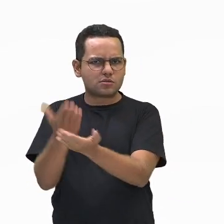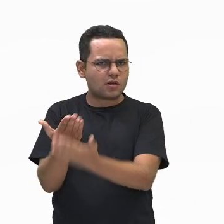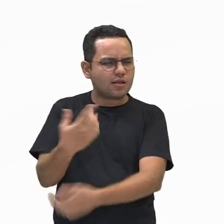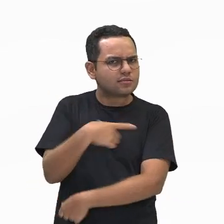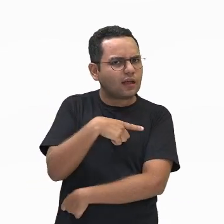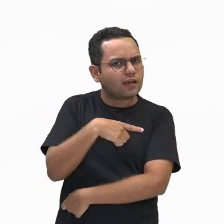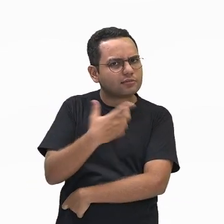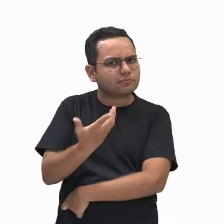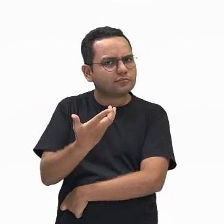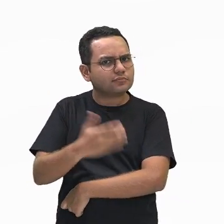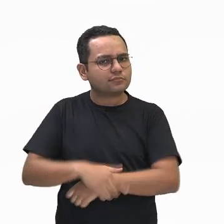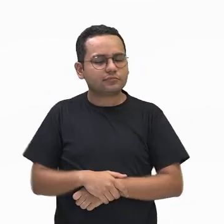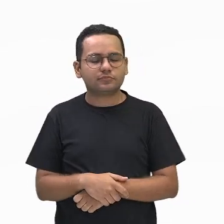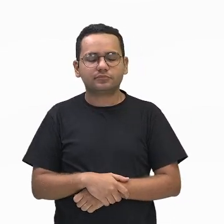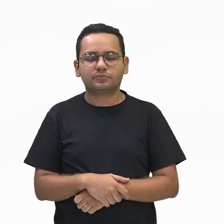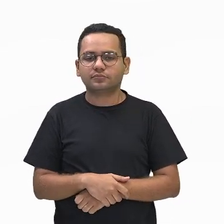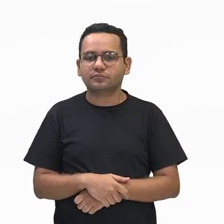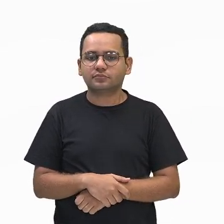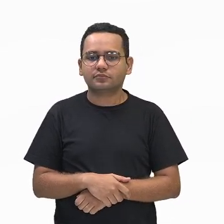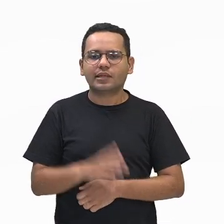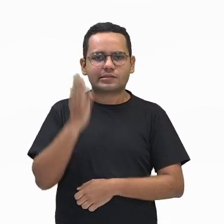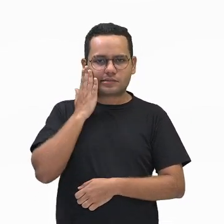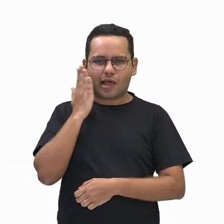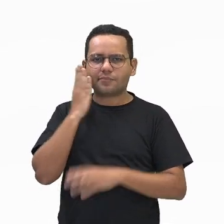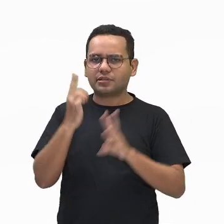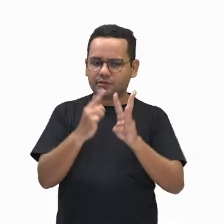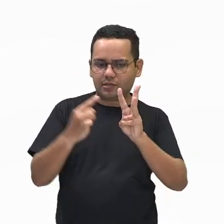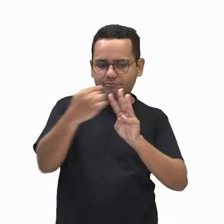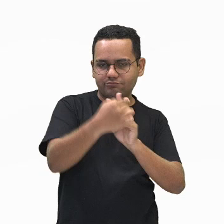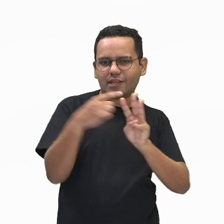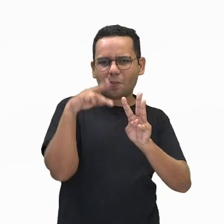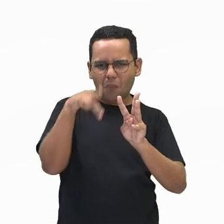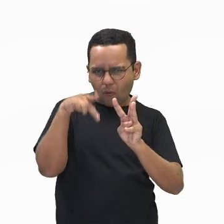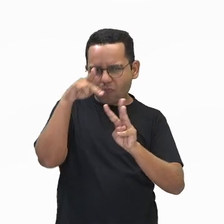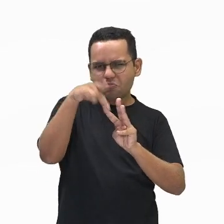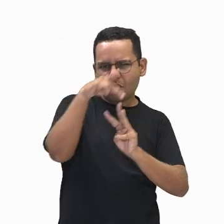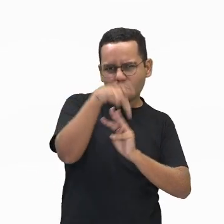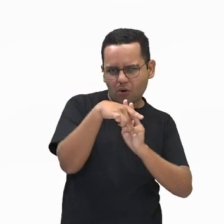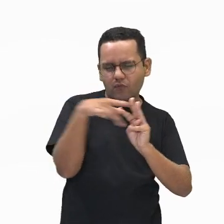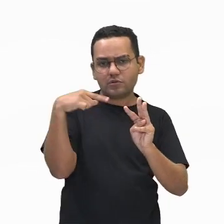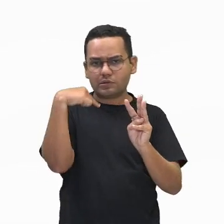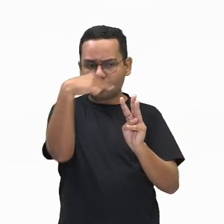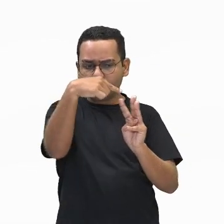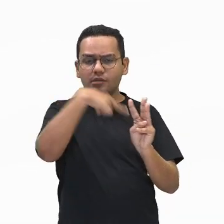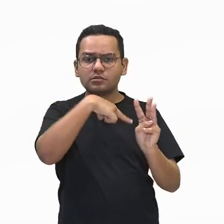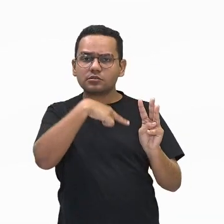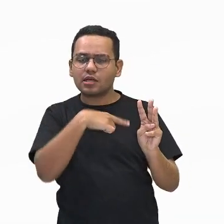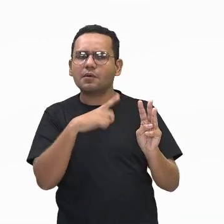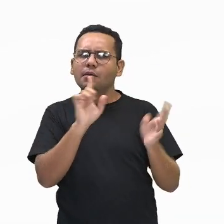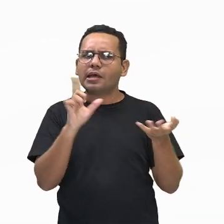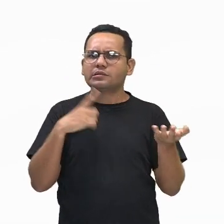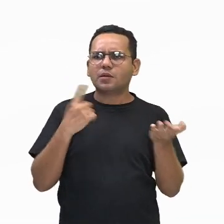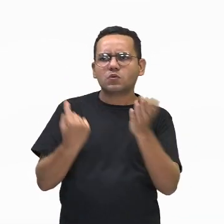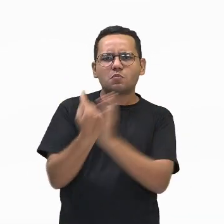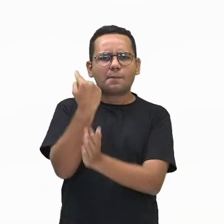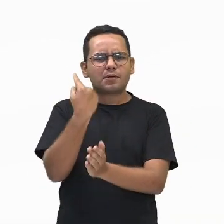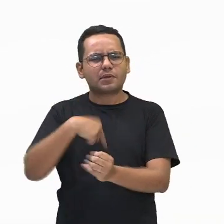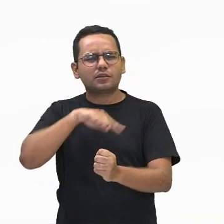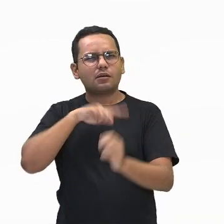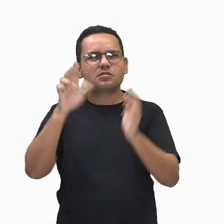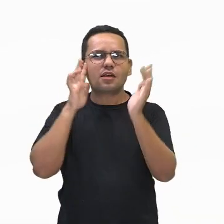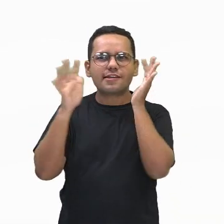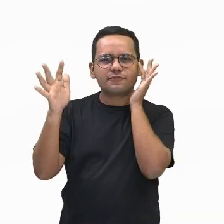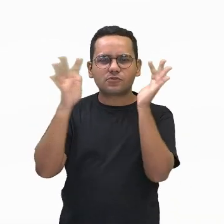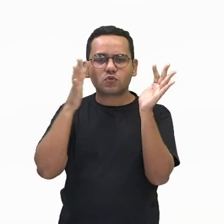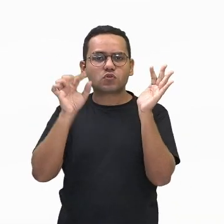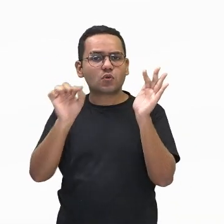matriz étnica, sabendo que eu tenho esses 3 pilares, a gente se faz essas perguntas, esses questionamentos para refletirmos a respeito